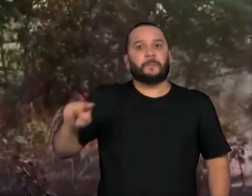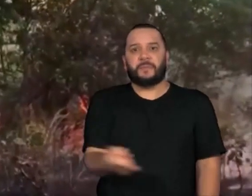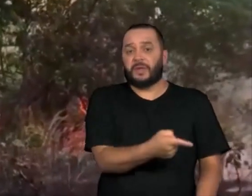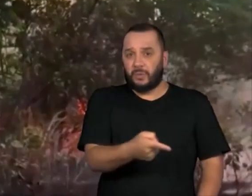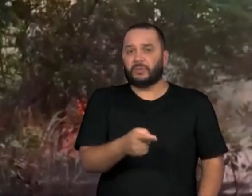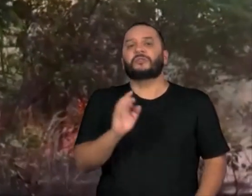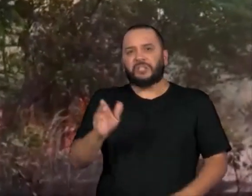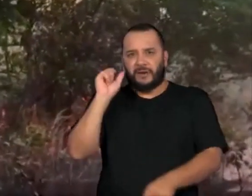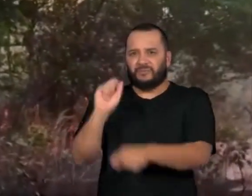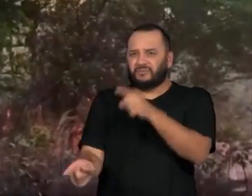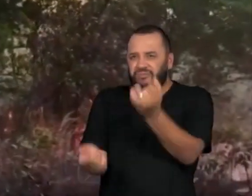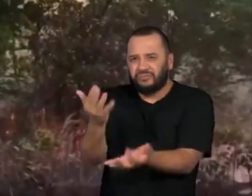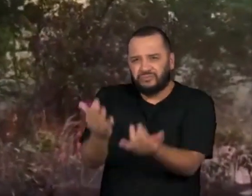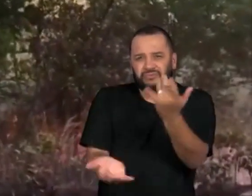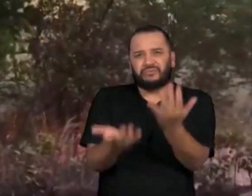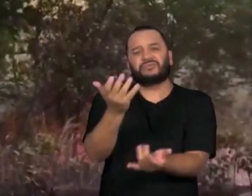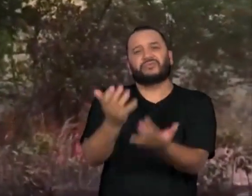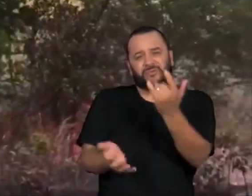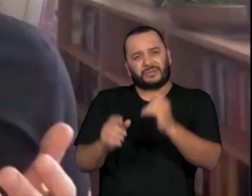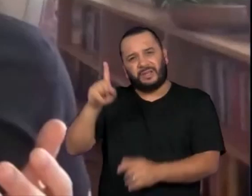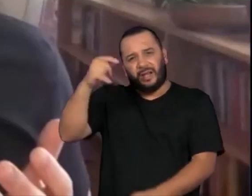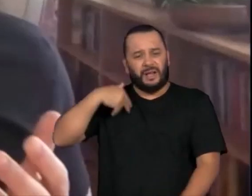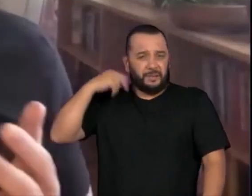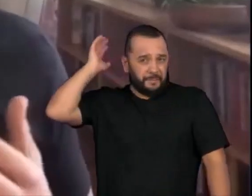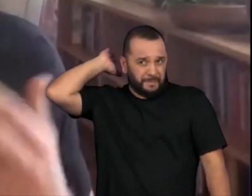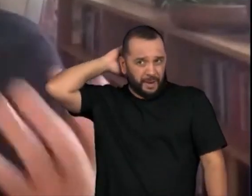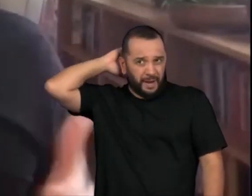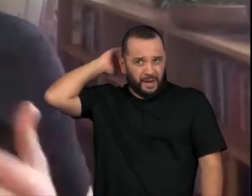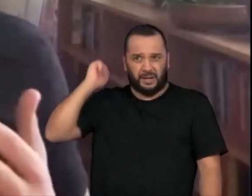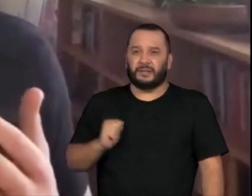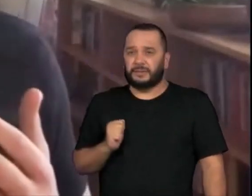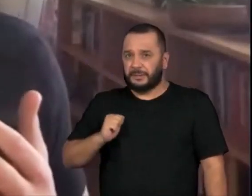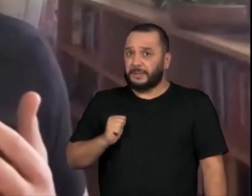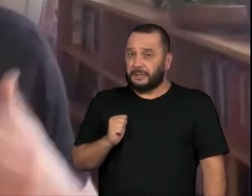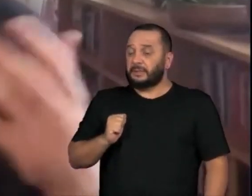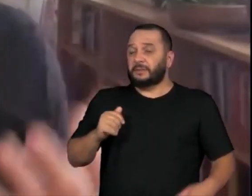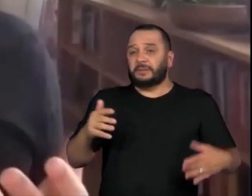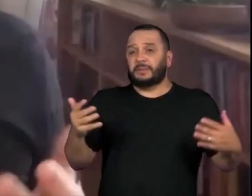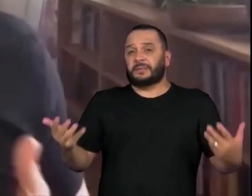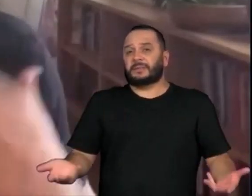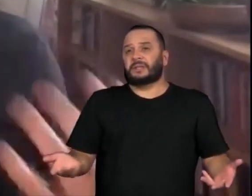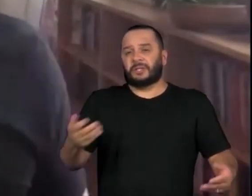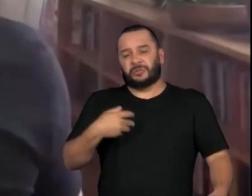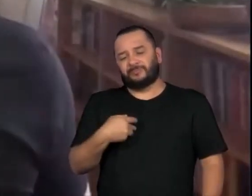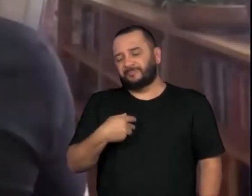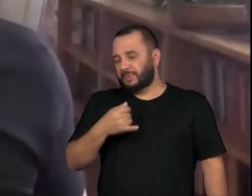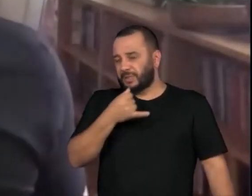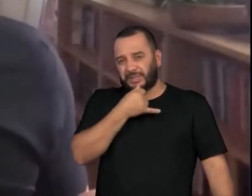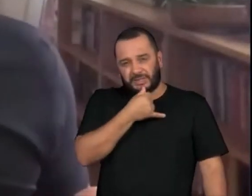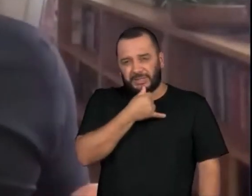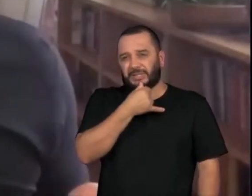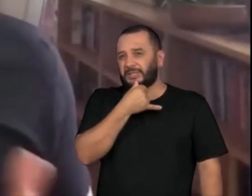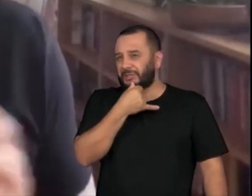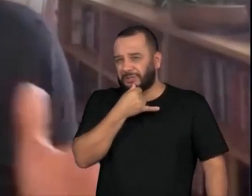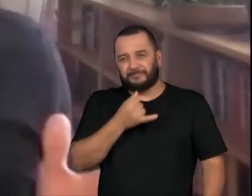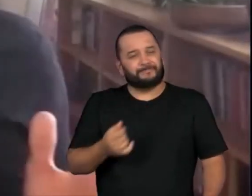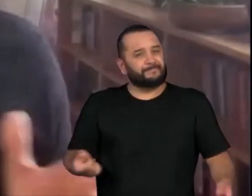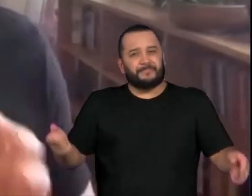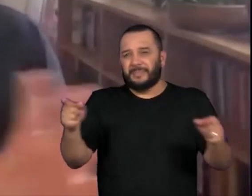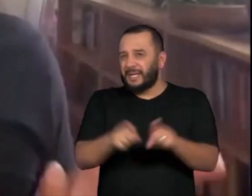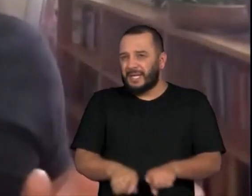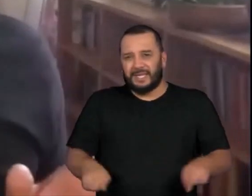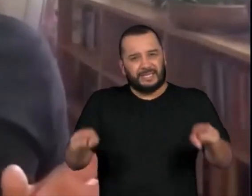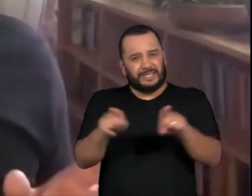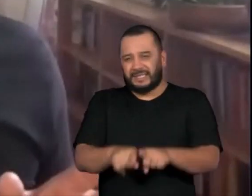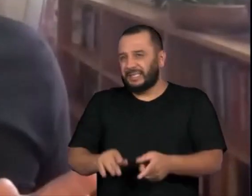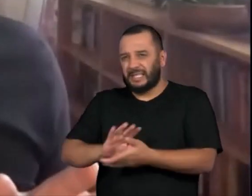de queimadas ilegais no estado do Pará. Então, de certa forma, é quase que tristemente mais do mesmo. E o desastre ambiental ele não